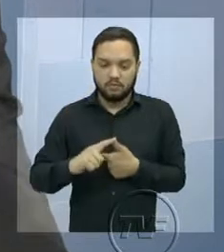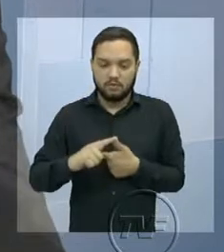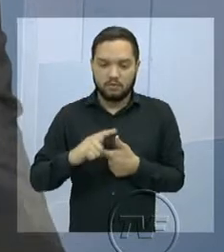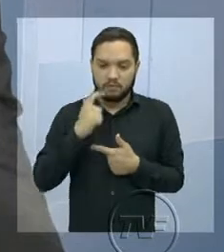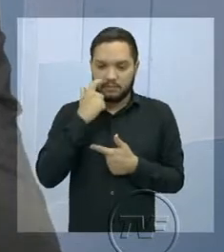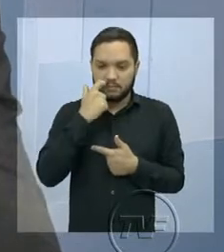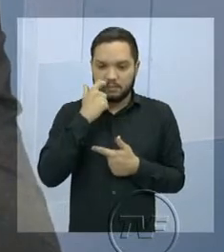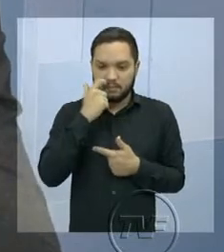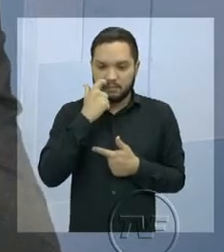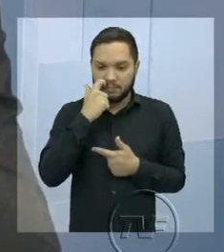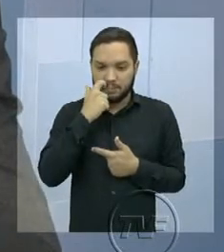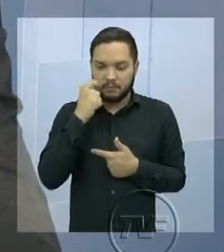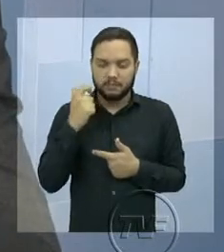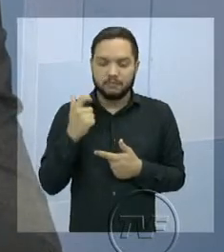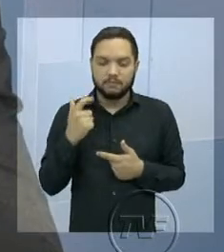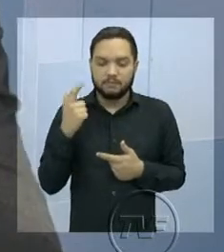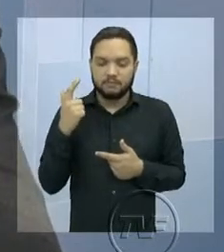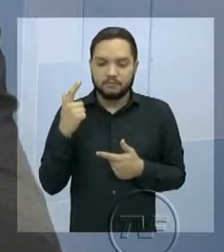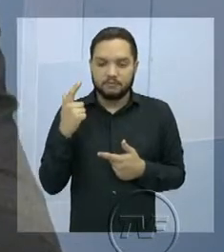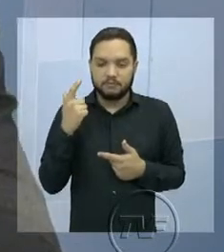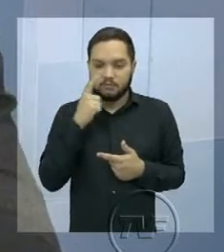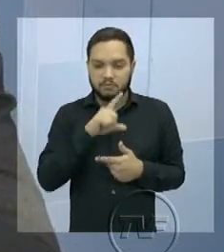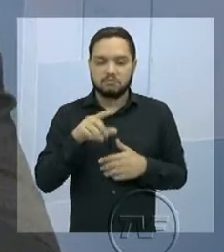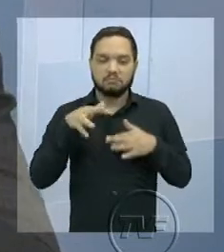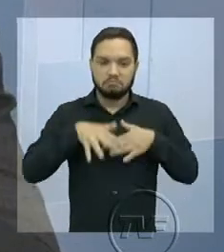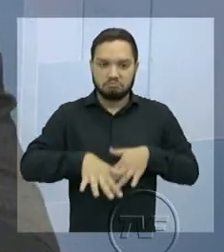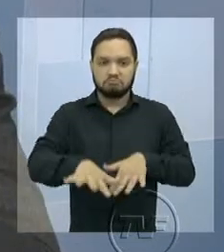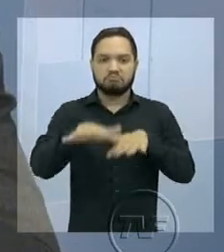dominar e dialogar nas ruas,